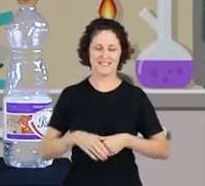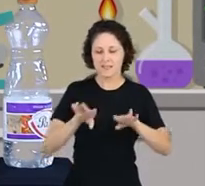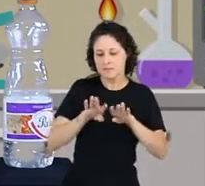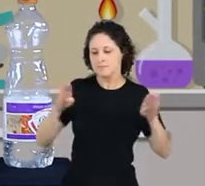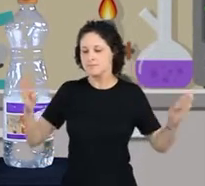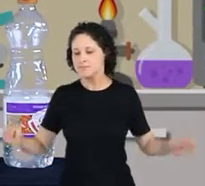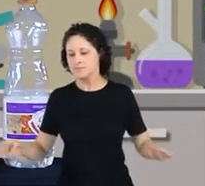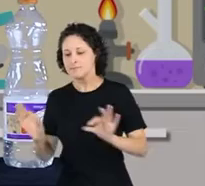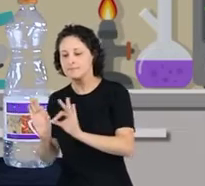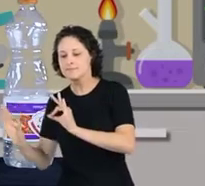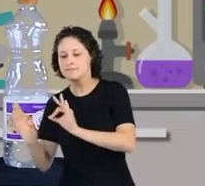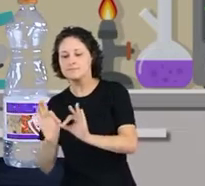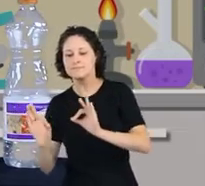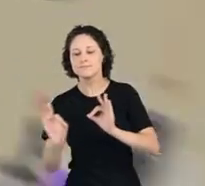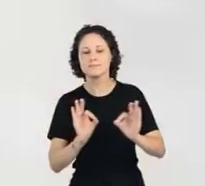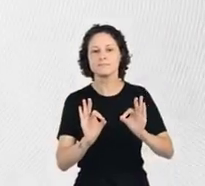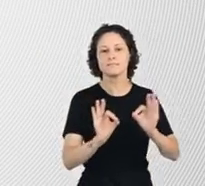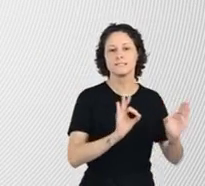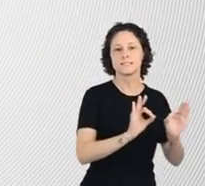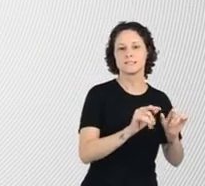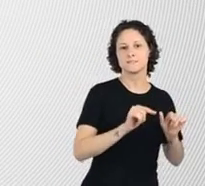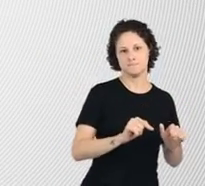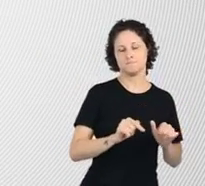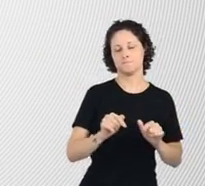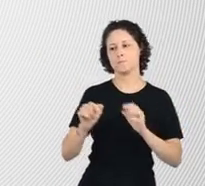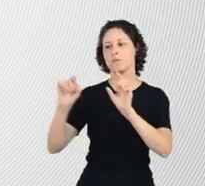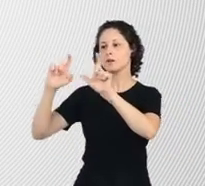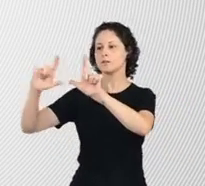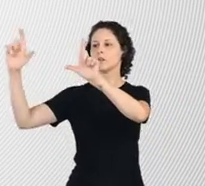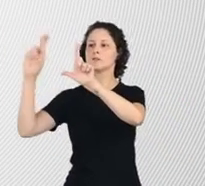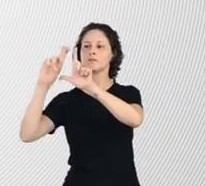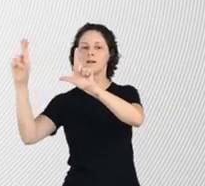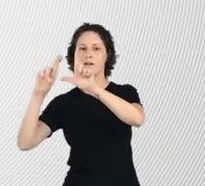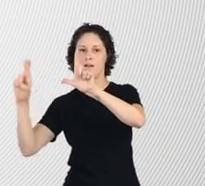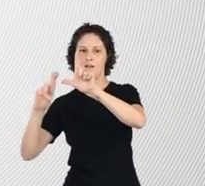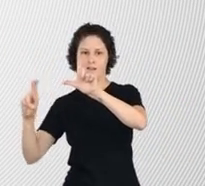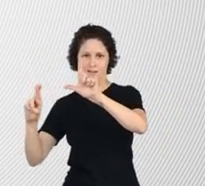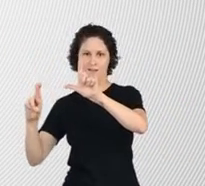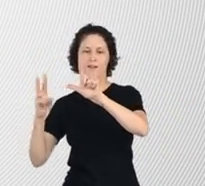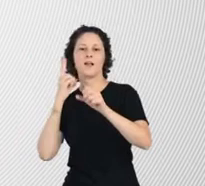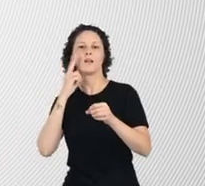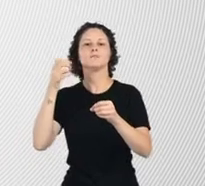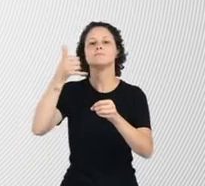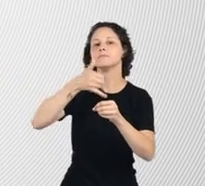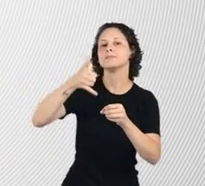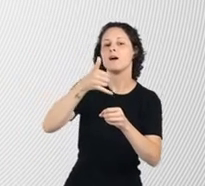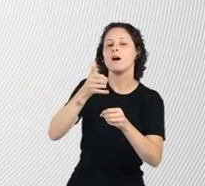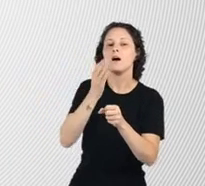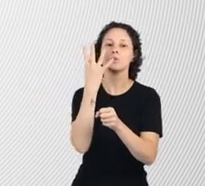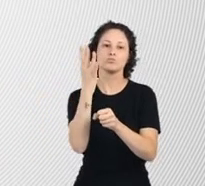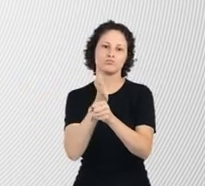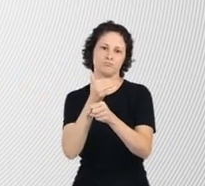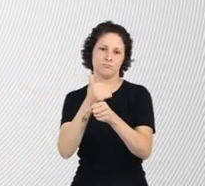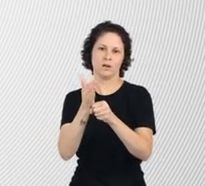com os materiais para fazer o nosso bioplástico. Precisamos de vinagre, 4 batatas, faca,